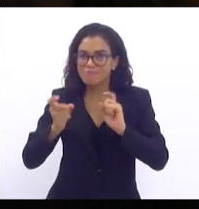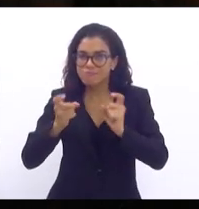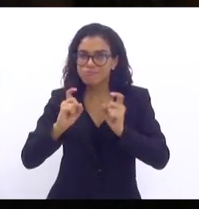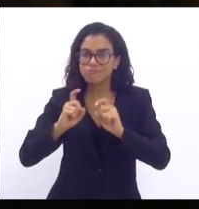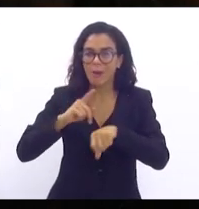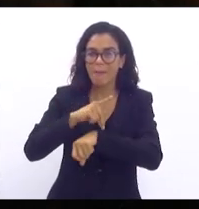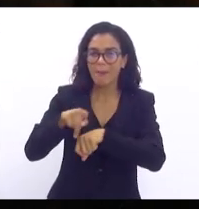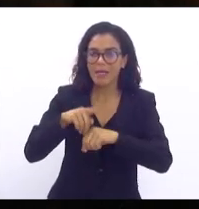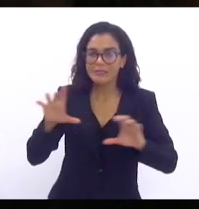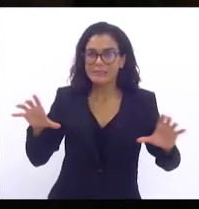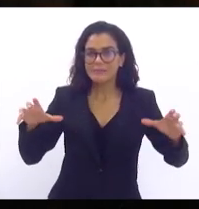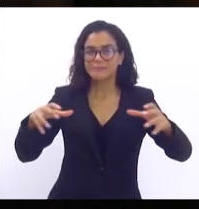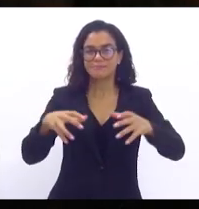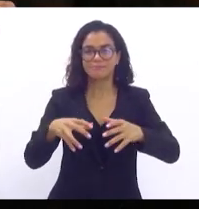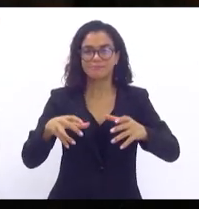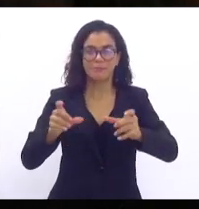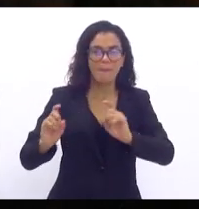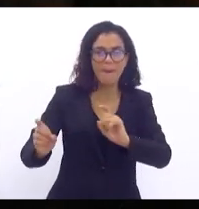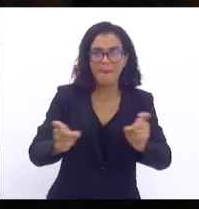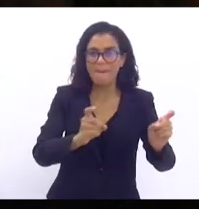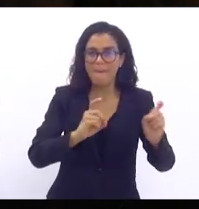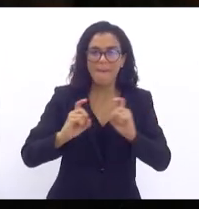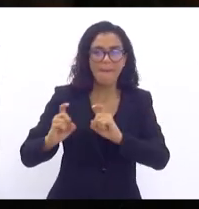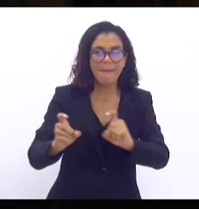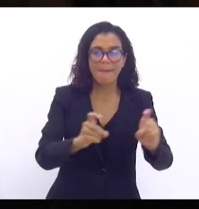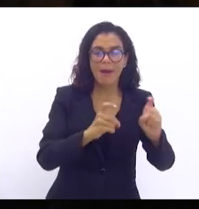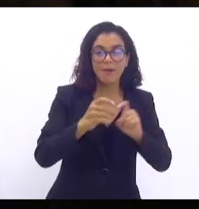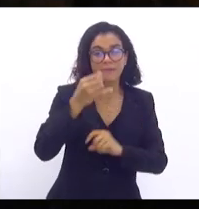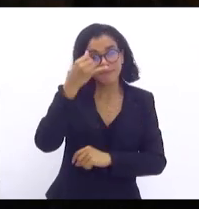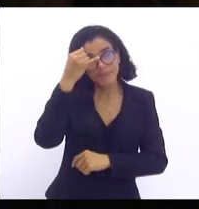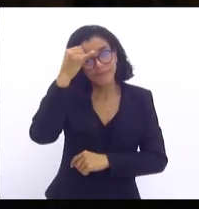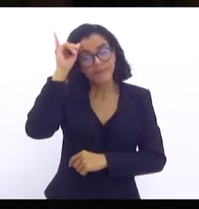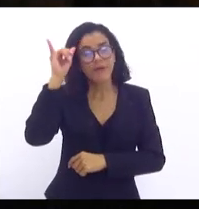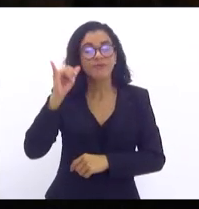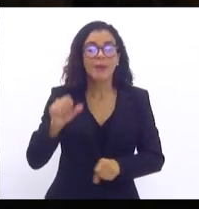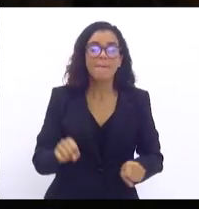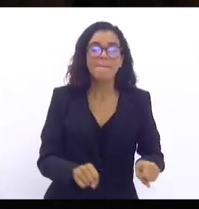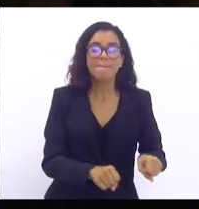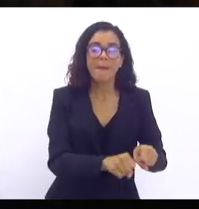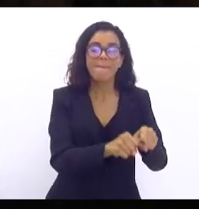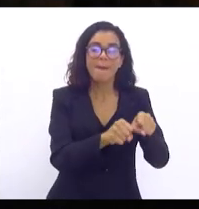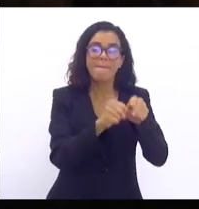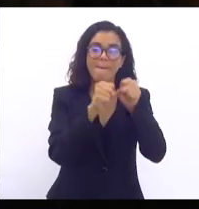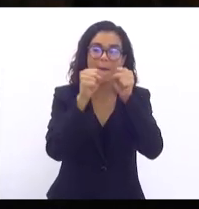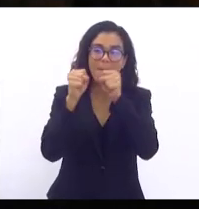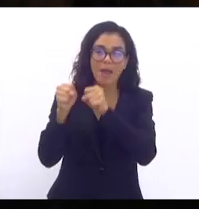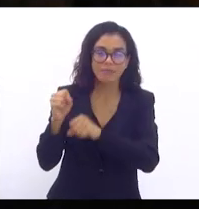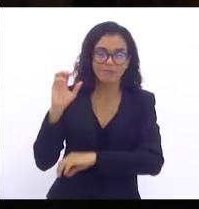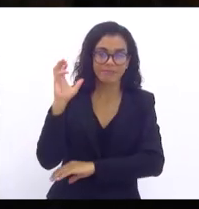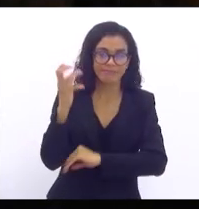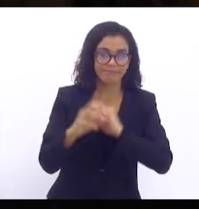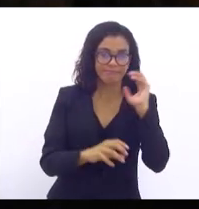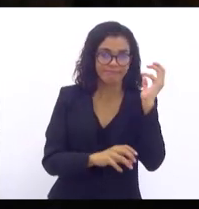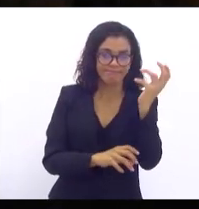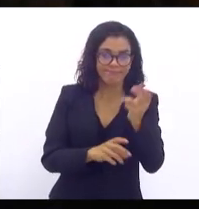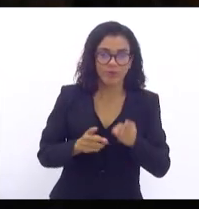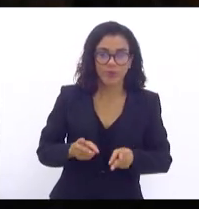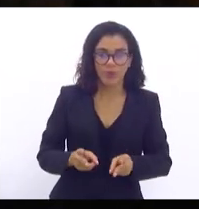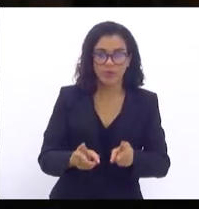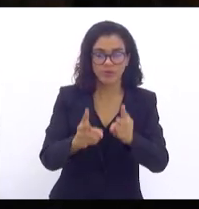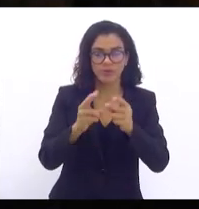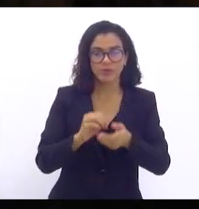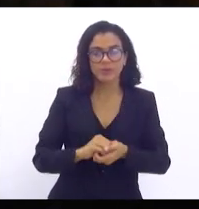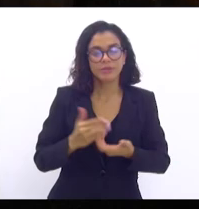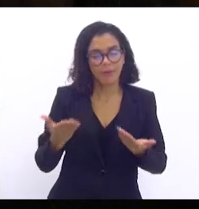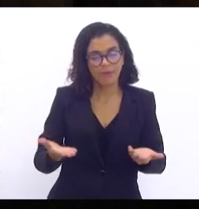para evitar que esse nível de destruição ambiental continue. Então, senhor presidente, era isso que eu queria